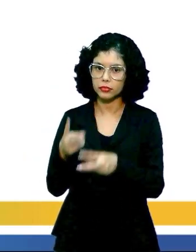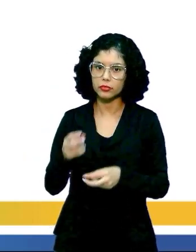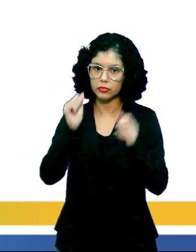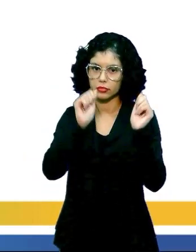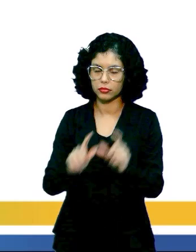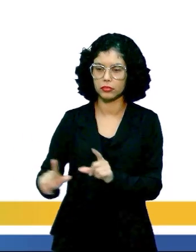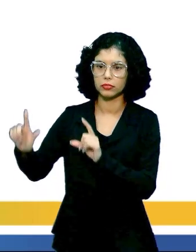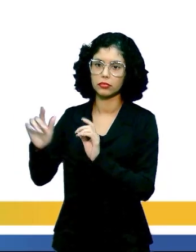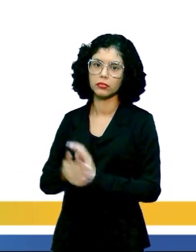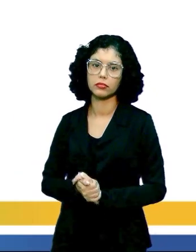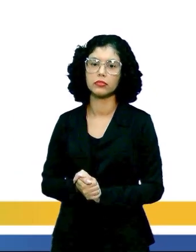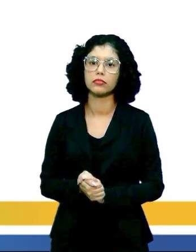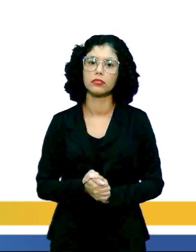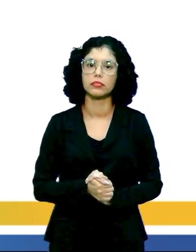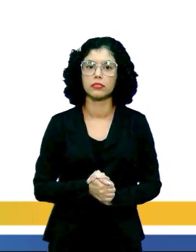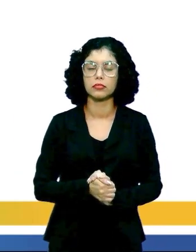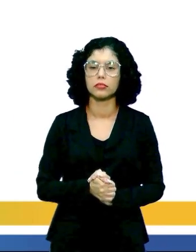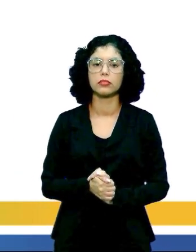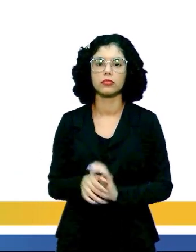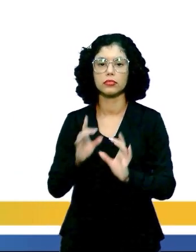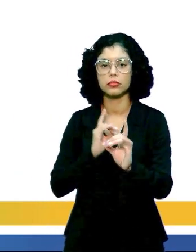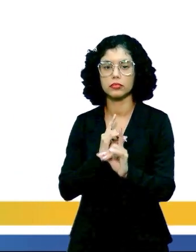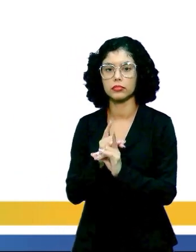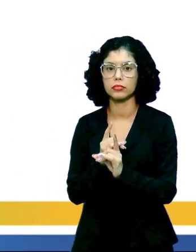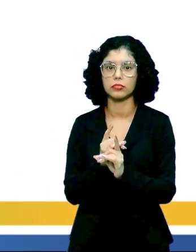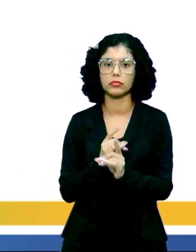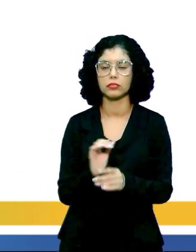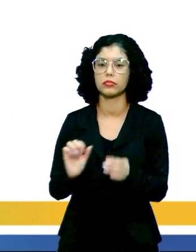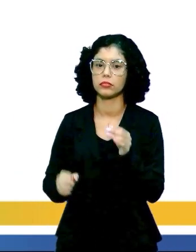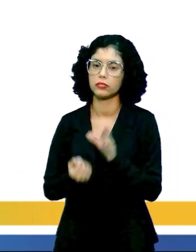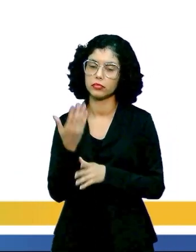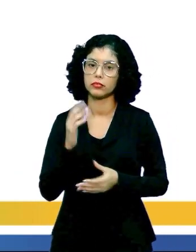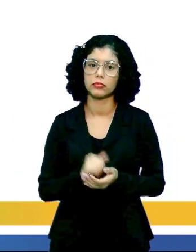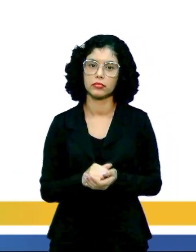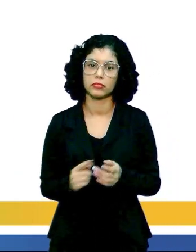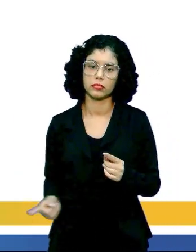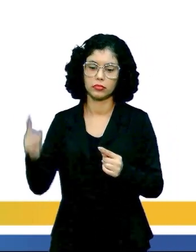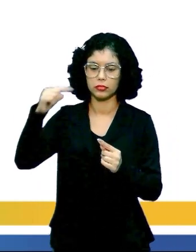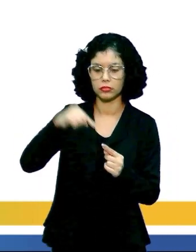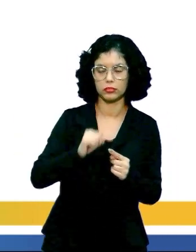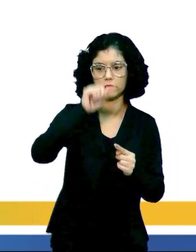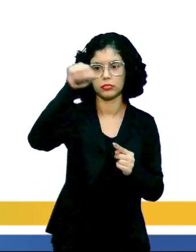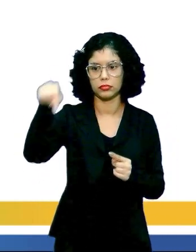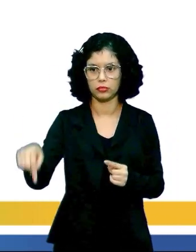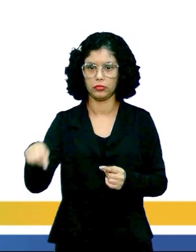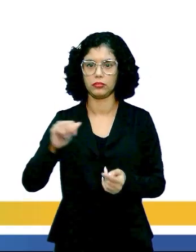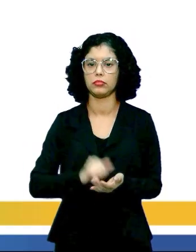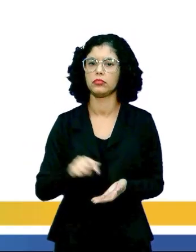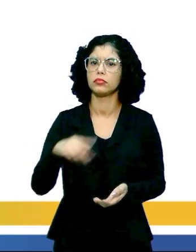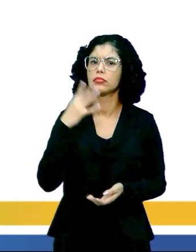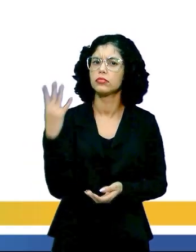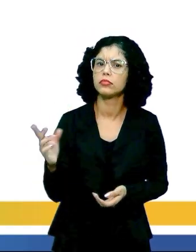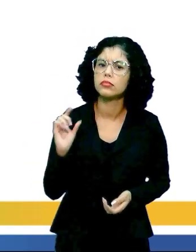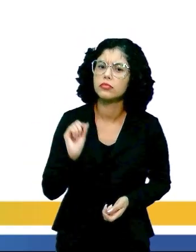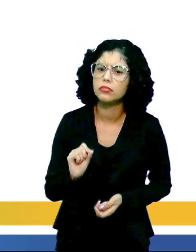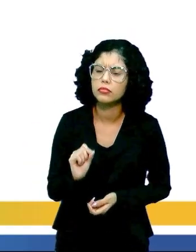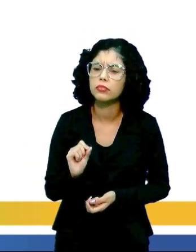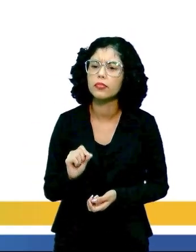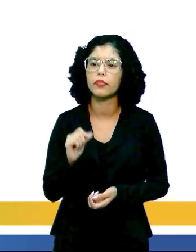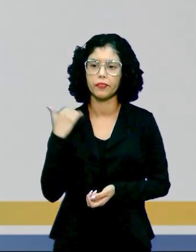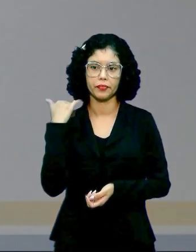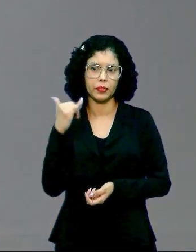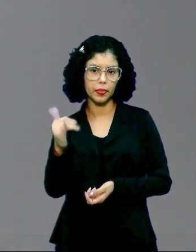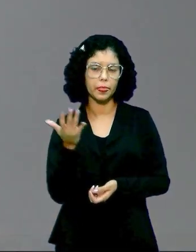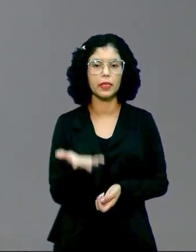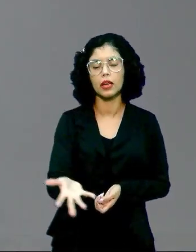na tela, e também descobriu a existência do salto quântico. O que é o salto quântico? Um elétron,